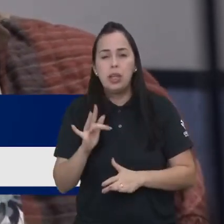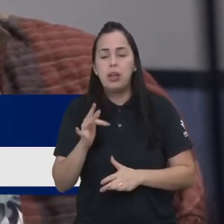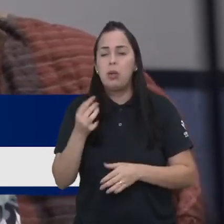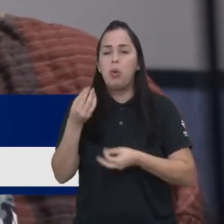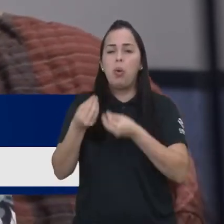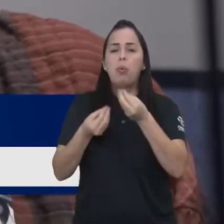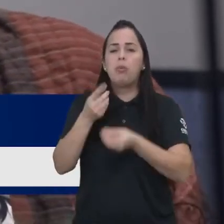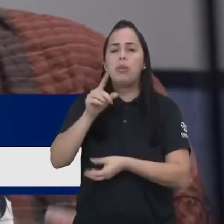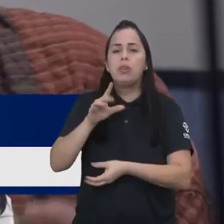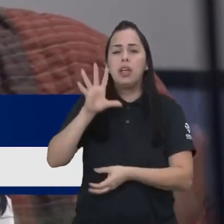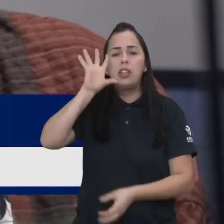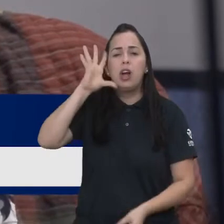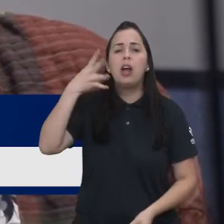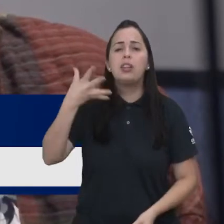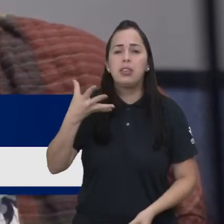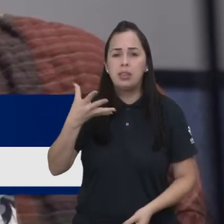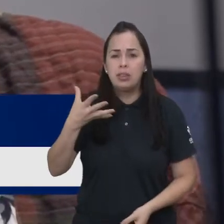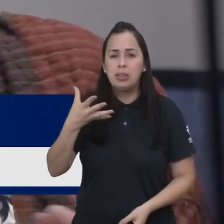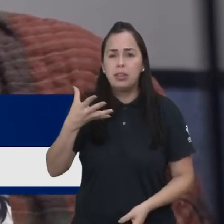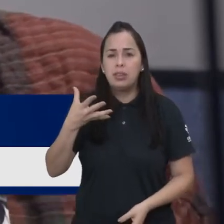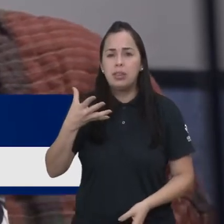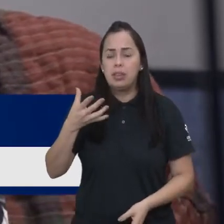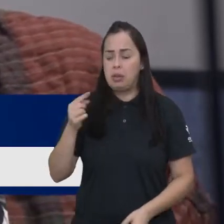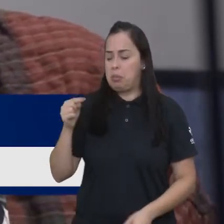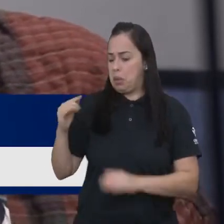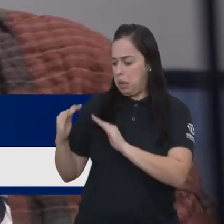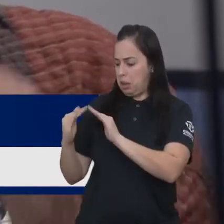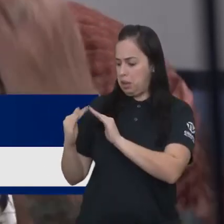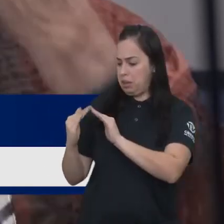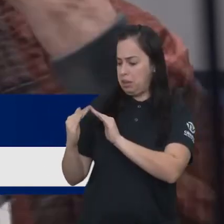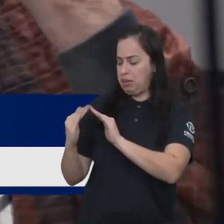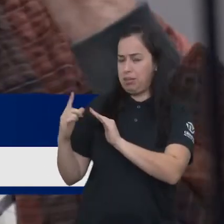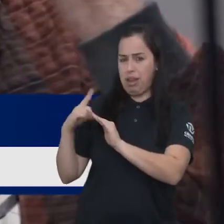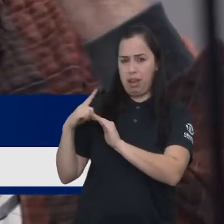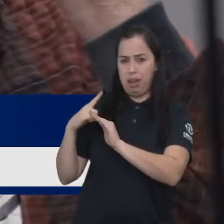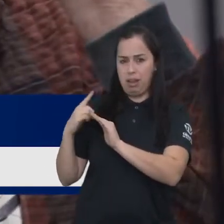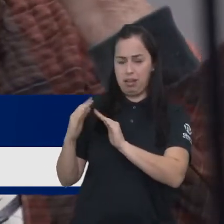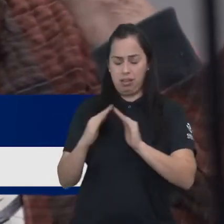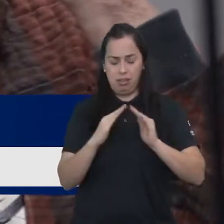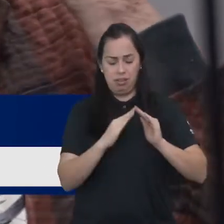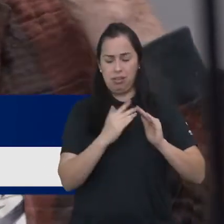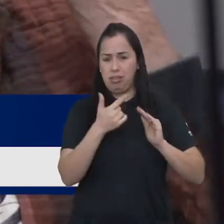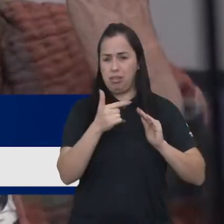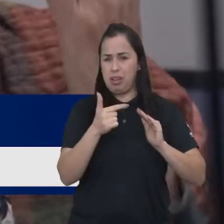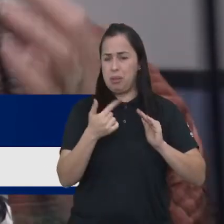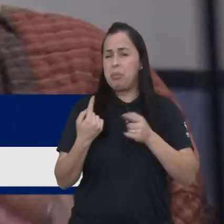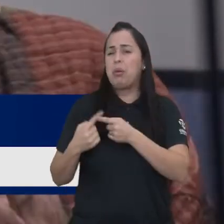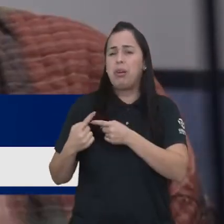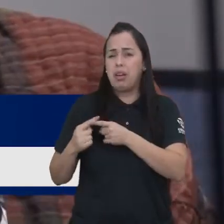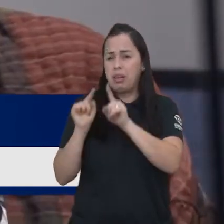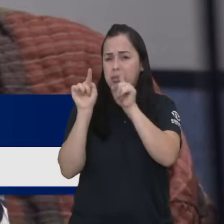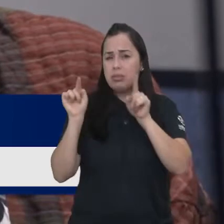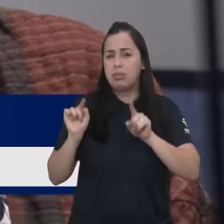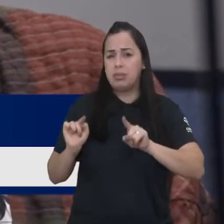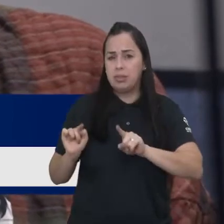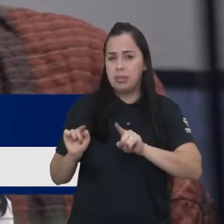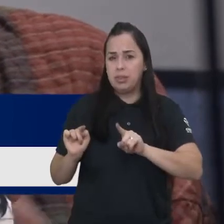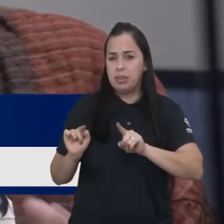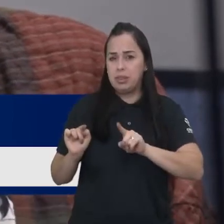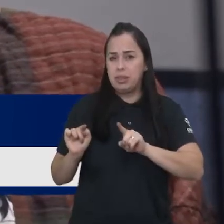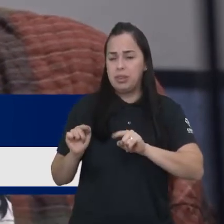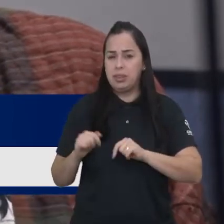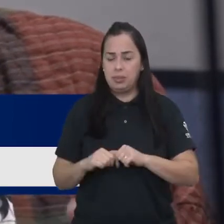como que é o embate de um poder e o outro não poder, é uma coisa muito danosa,